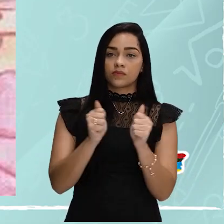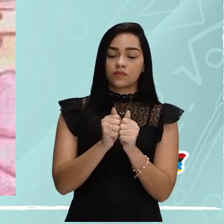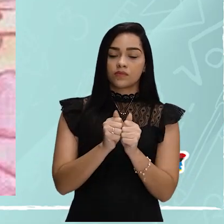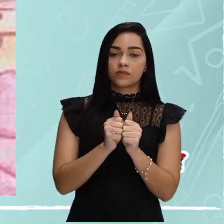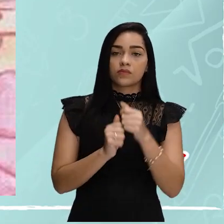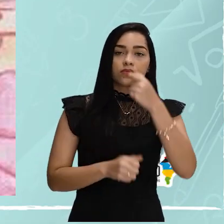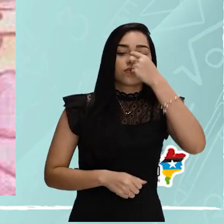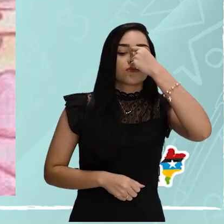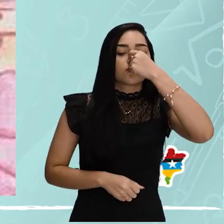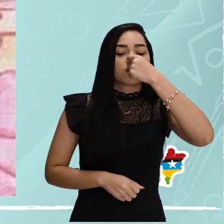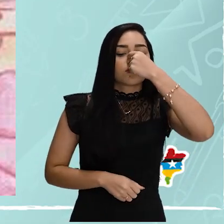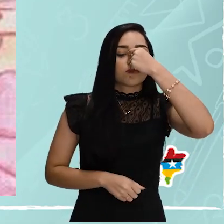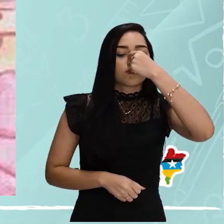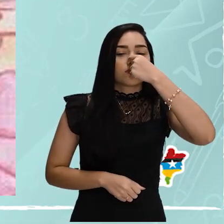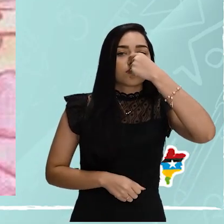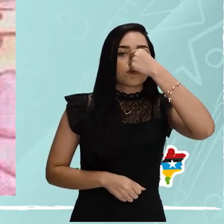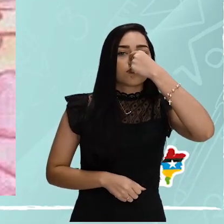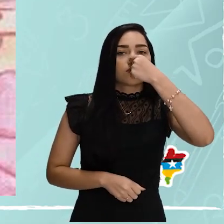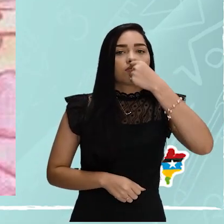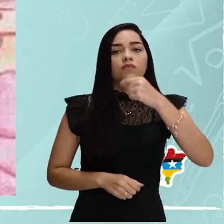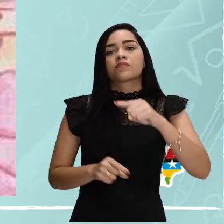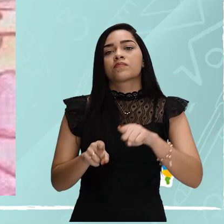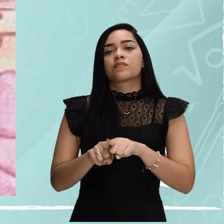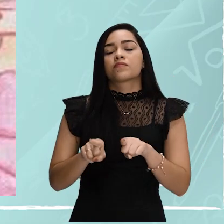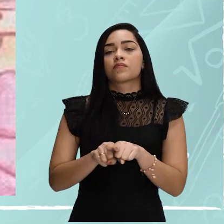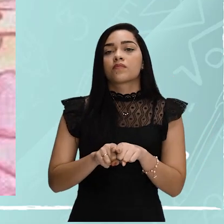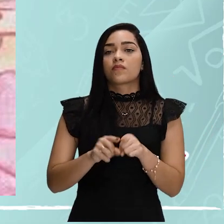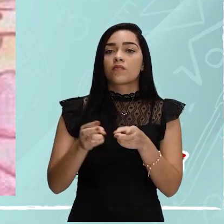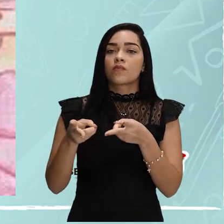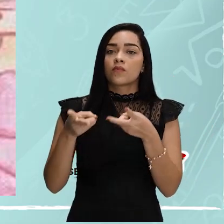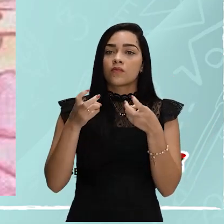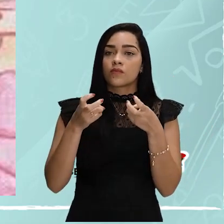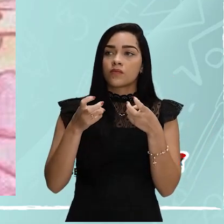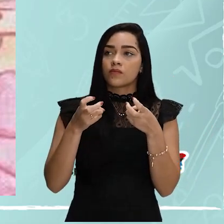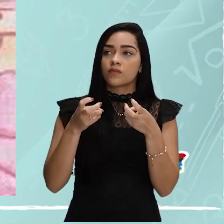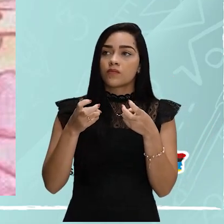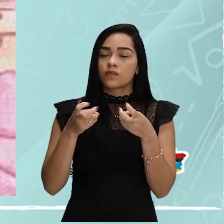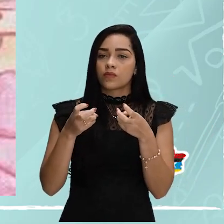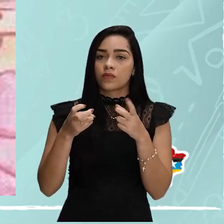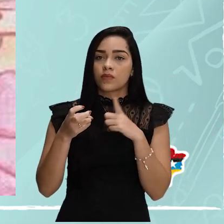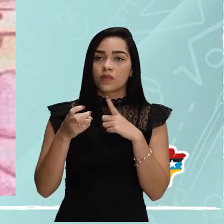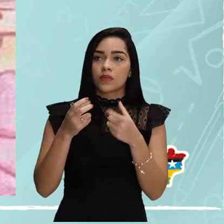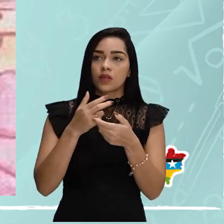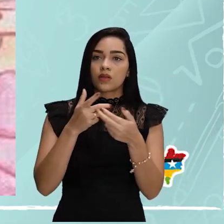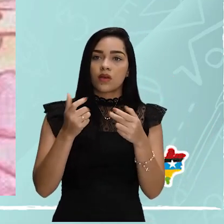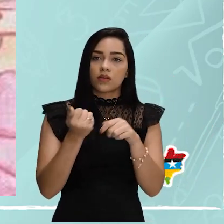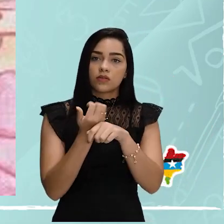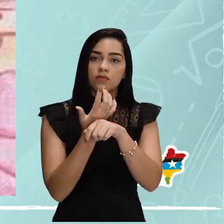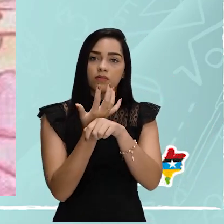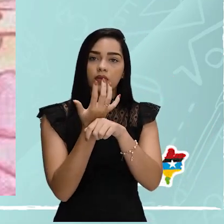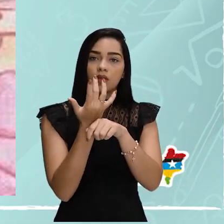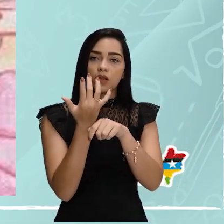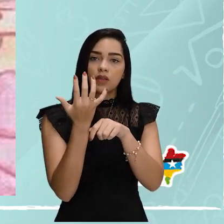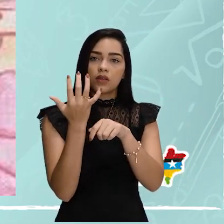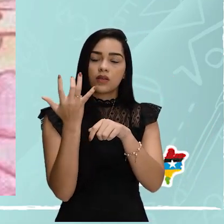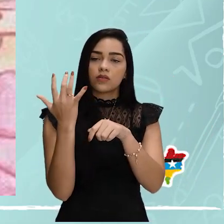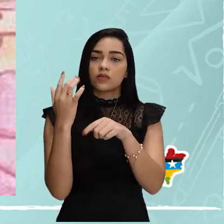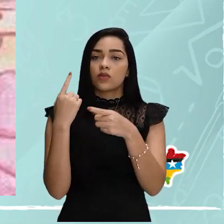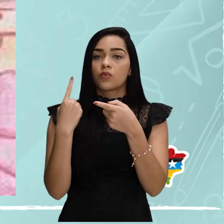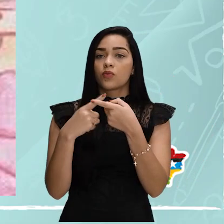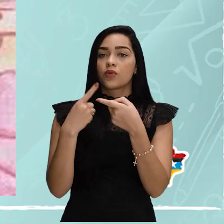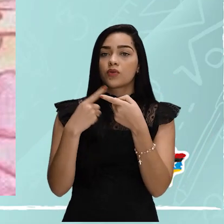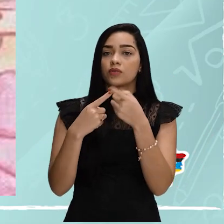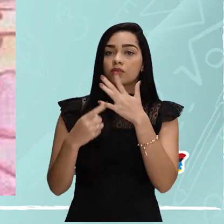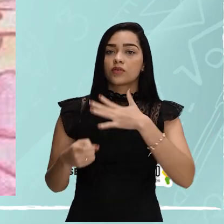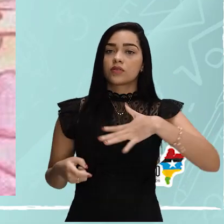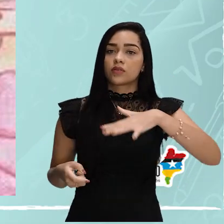fossas nasais, né? Você observa que no ápice, na pontinha da célula, tem vários pelos. Até porque